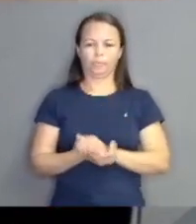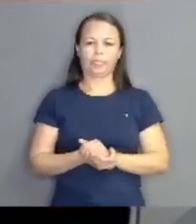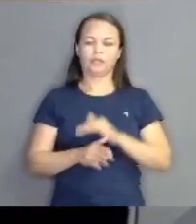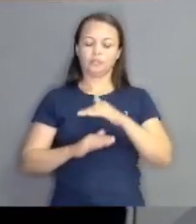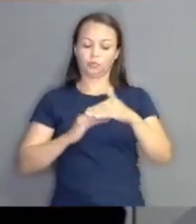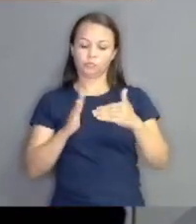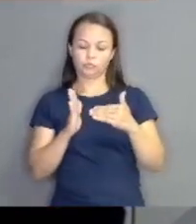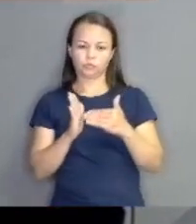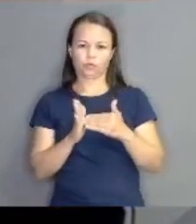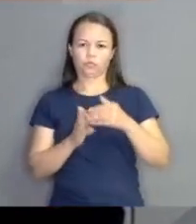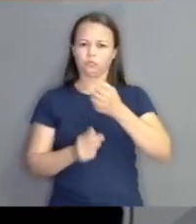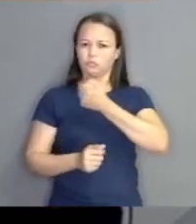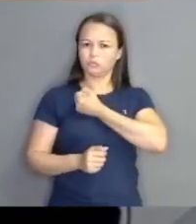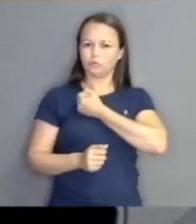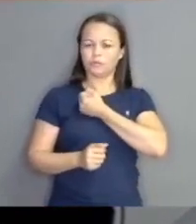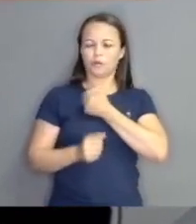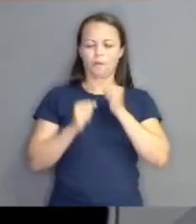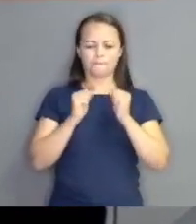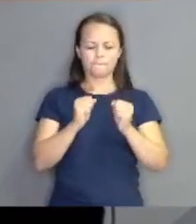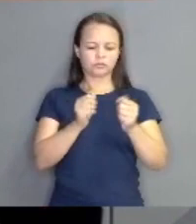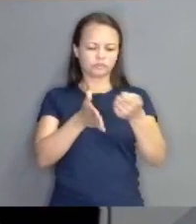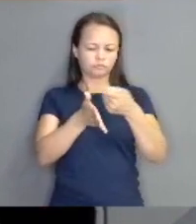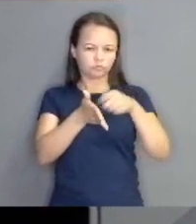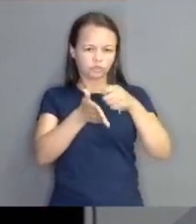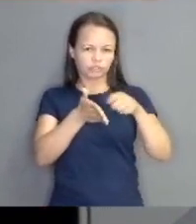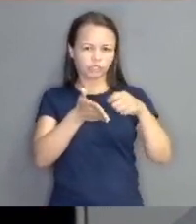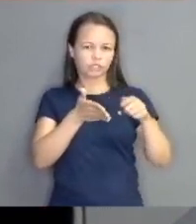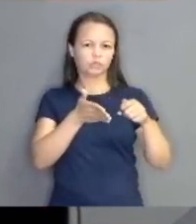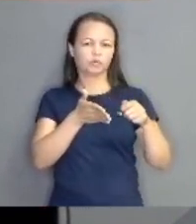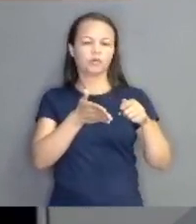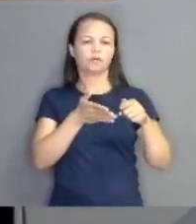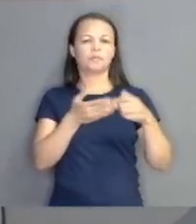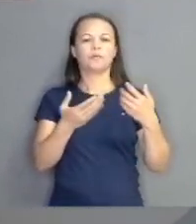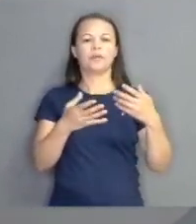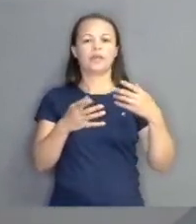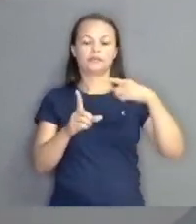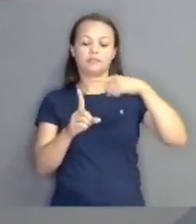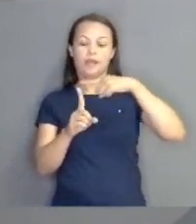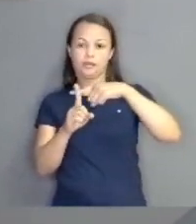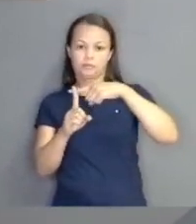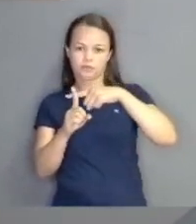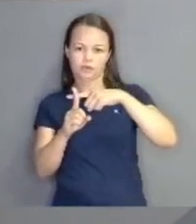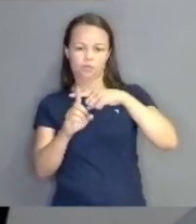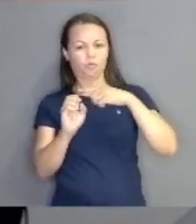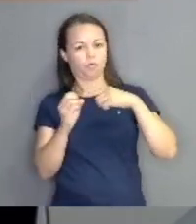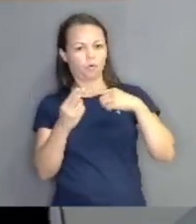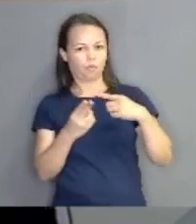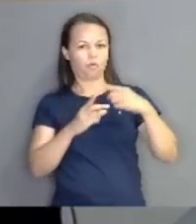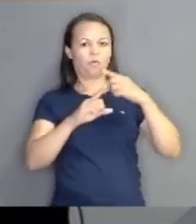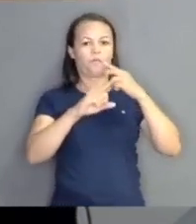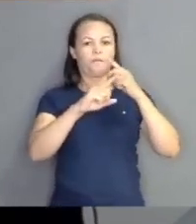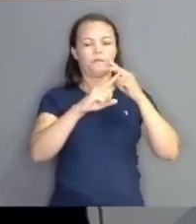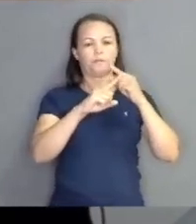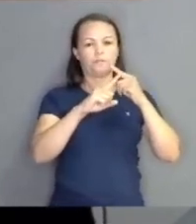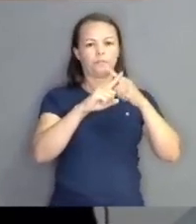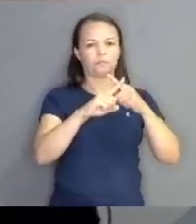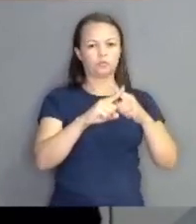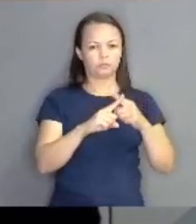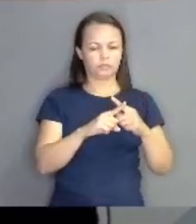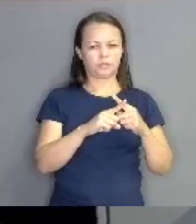Todo numeral pode ser escrito por meio de adição e multiplicação, utilizando